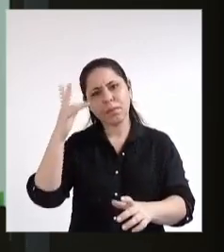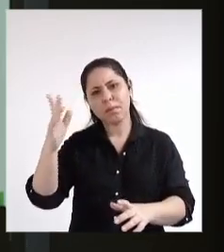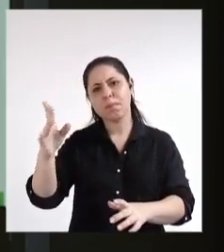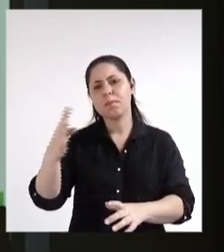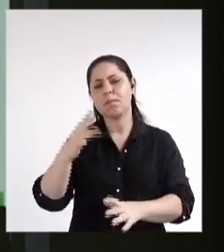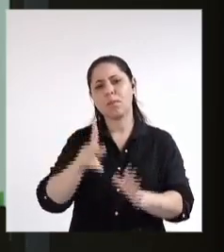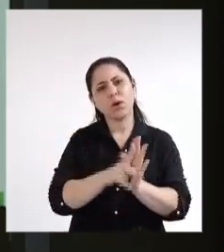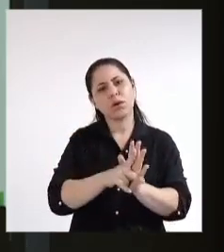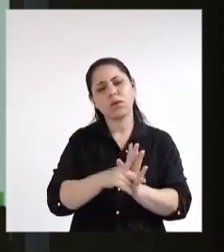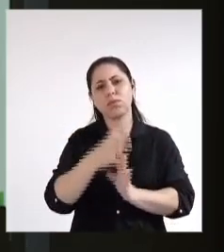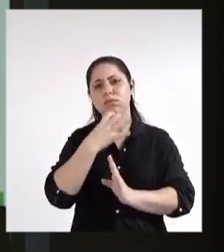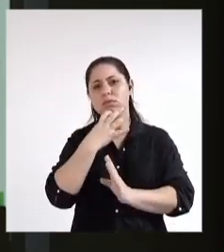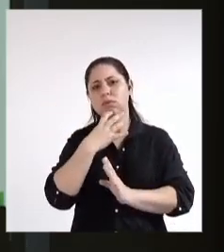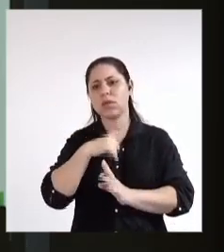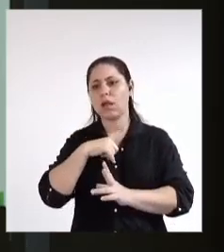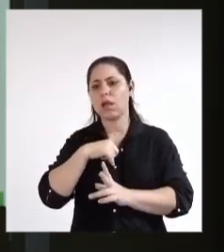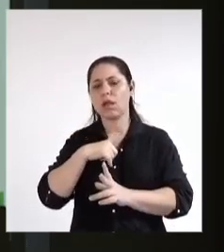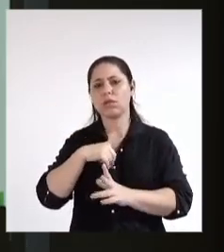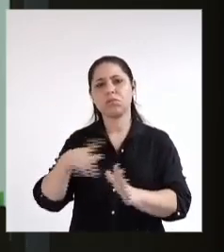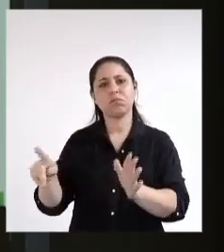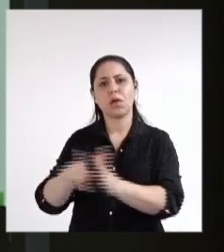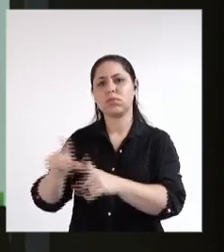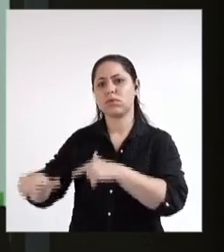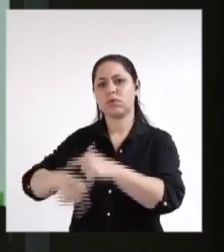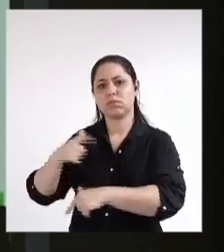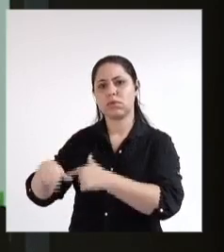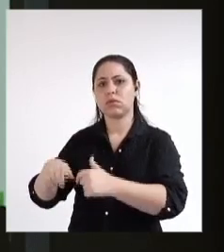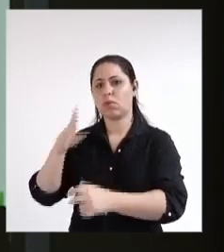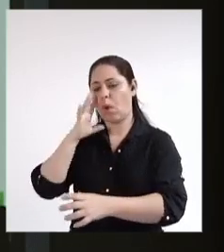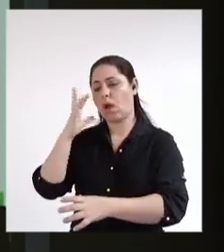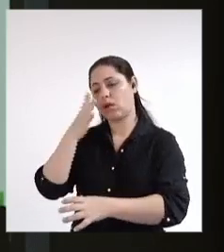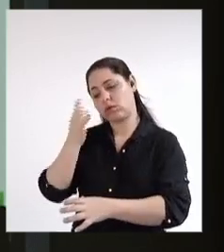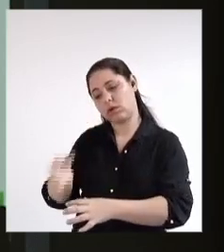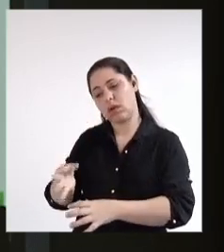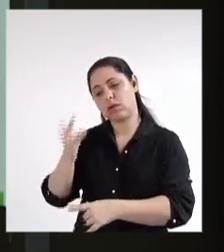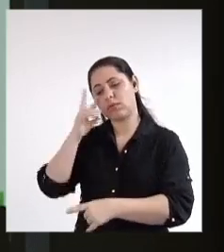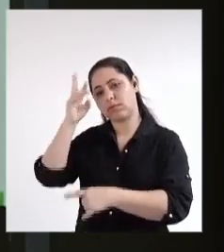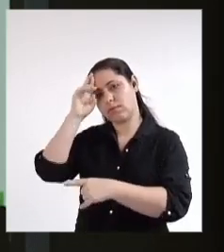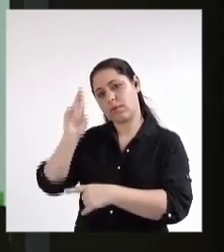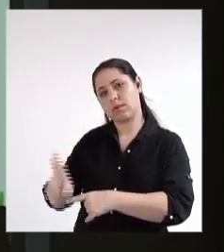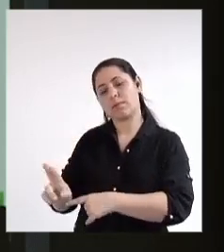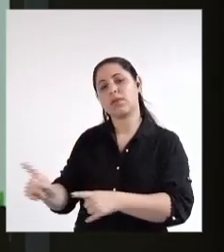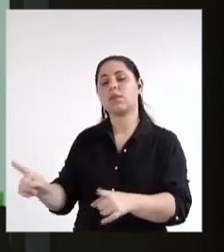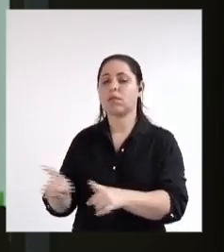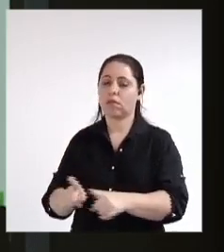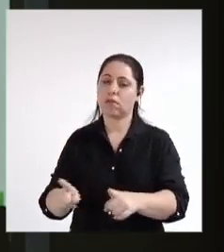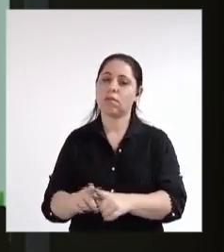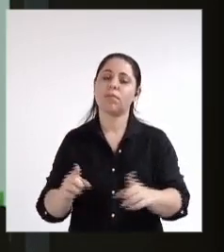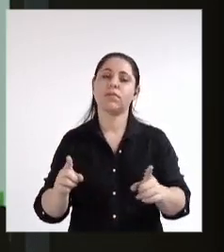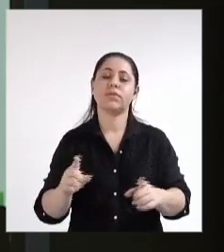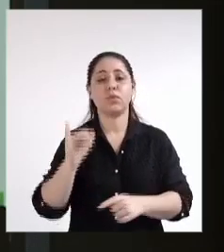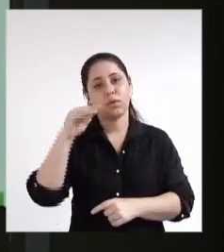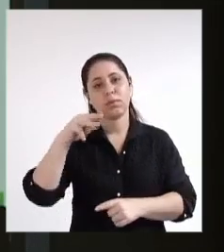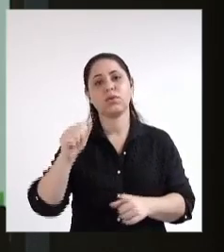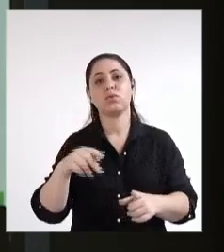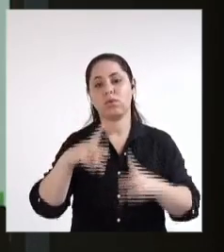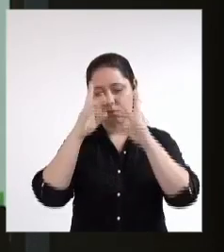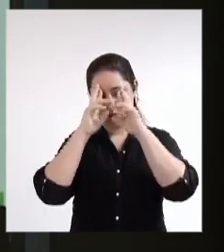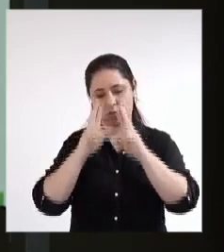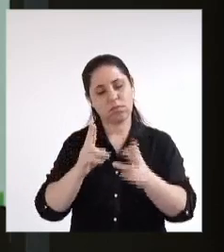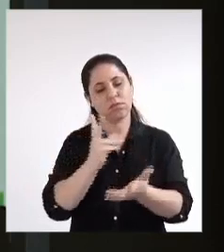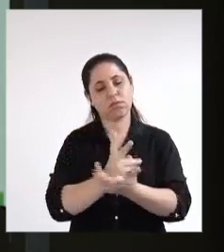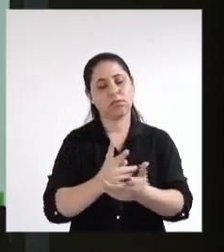seus seus negócios e nós temos que está dando atenção para isso a gente procura trabalhar dessa forma na gerência unidade de conservação do imasul utah